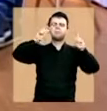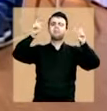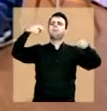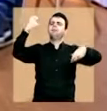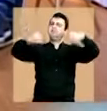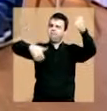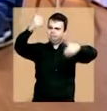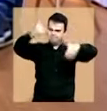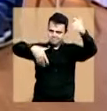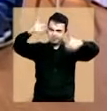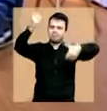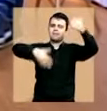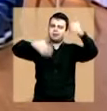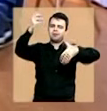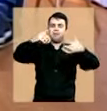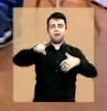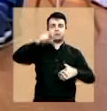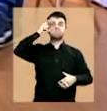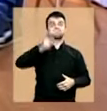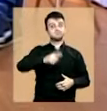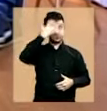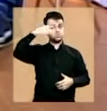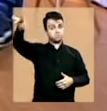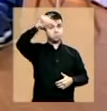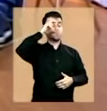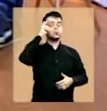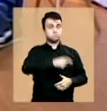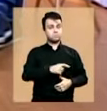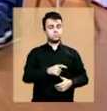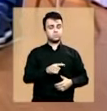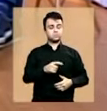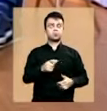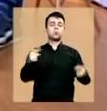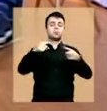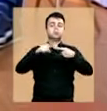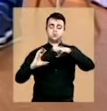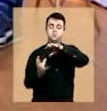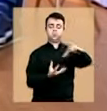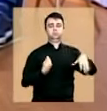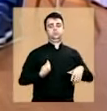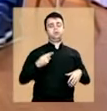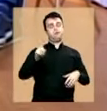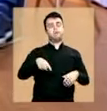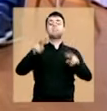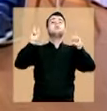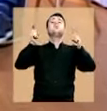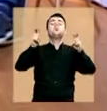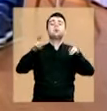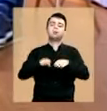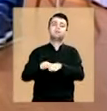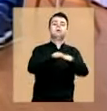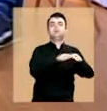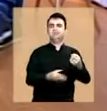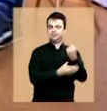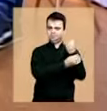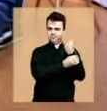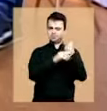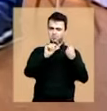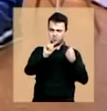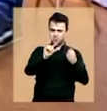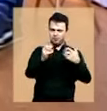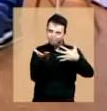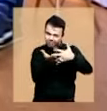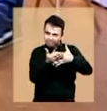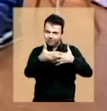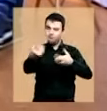sequência discutindo esse assunto que interessa a todo mundo que vive no planeta Terra, que é a sustentabilidade. O Ponto de Vista faz